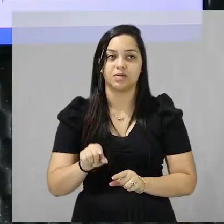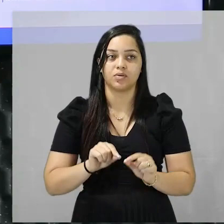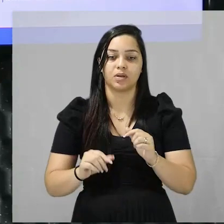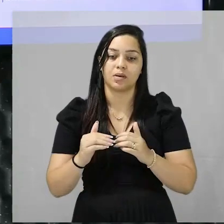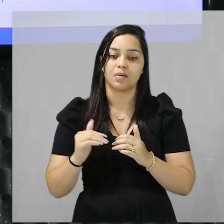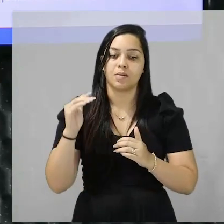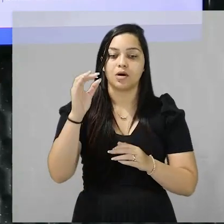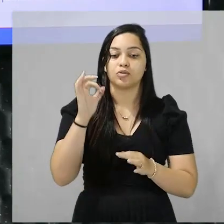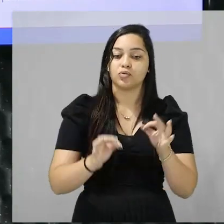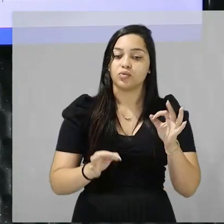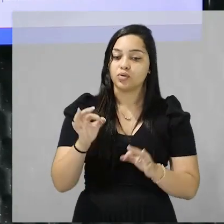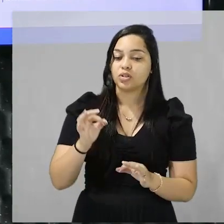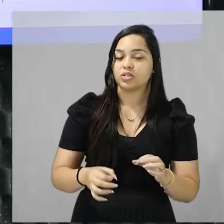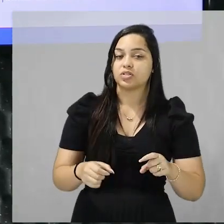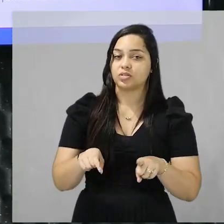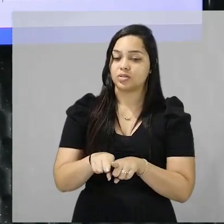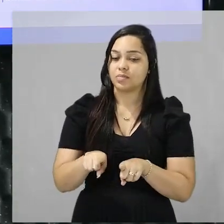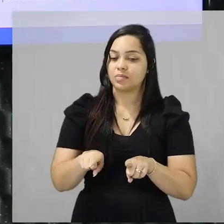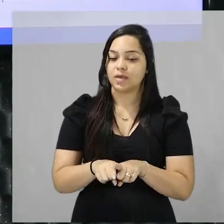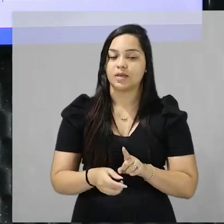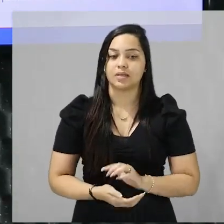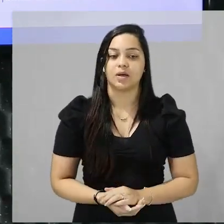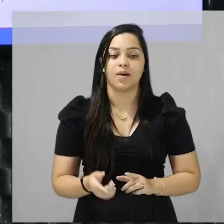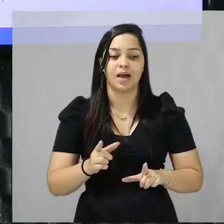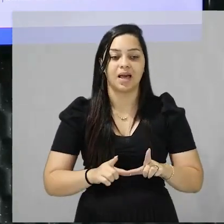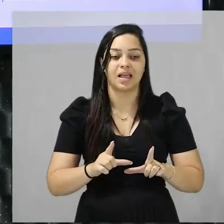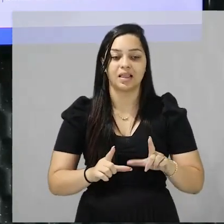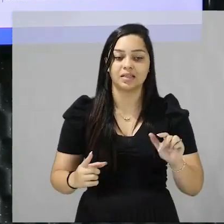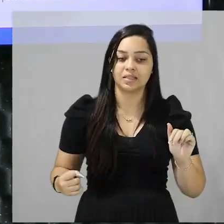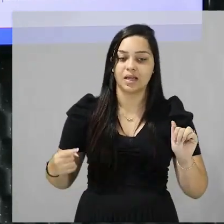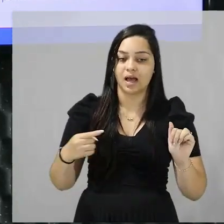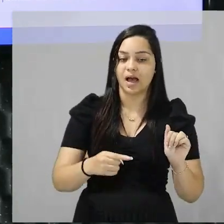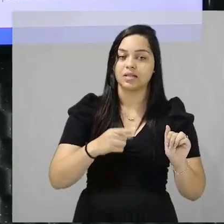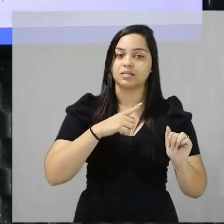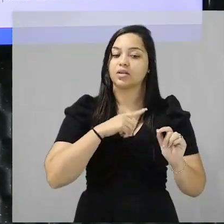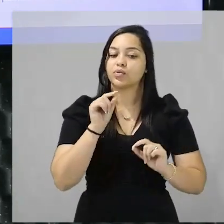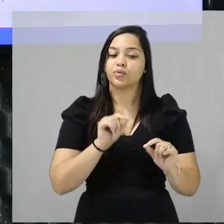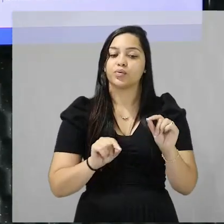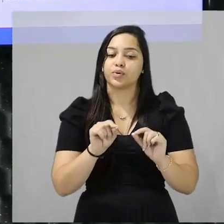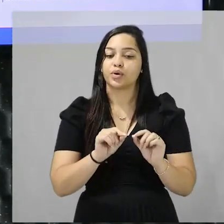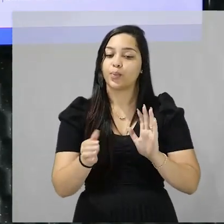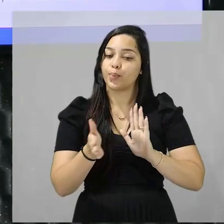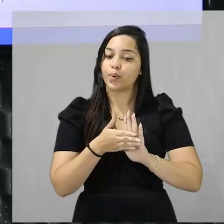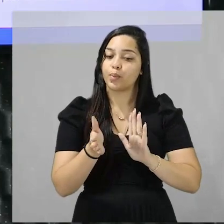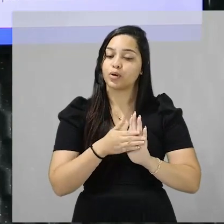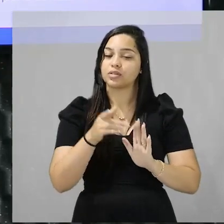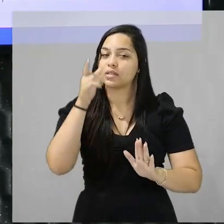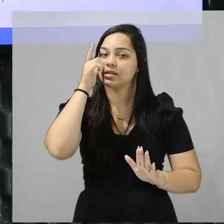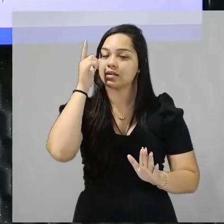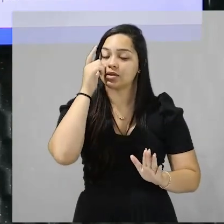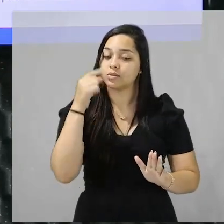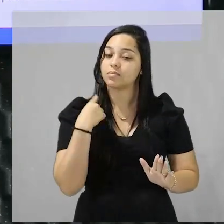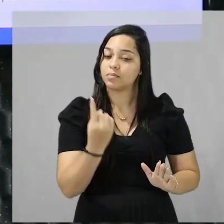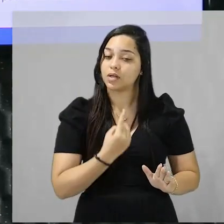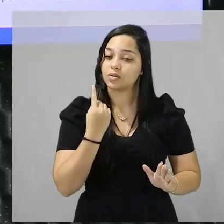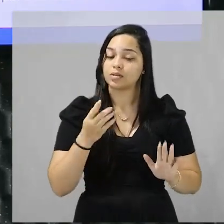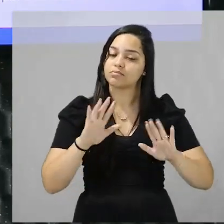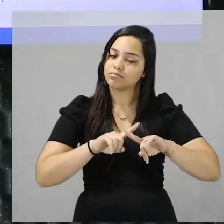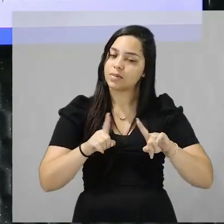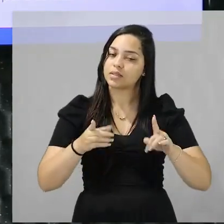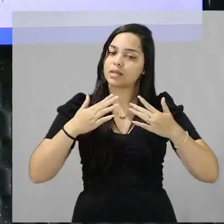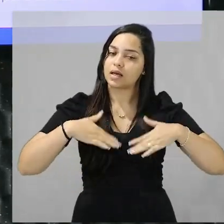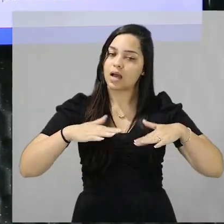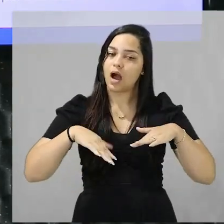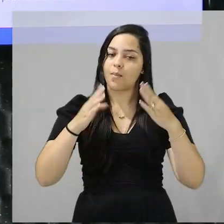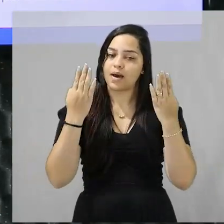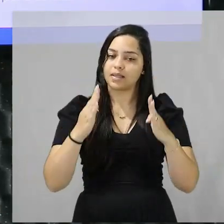instâncias jurídicas também. Então, a letra A traz uma proposta interessante para a gente, tá? Mas calma, vamos